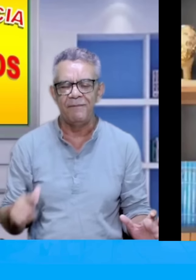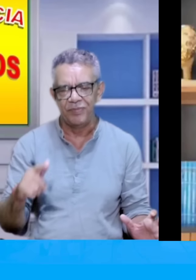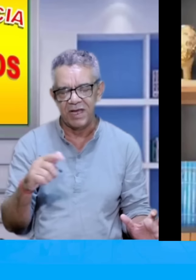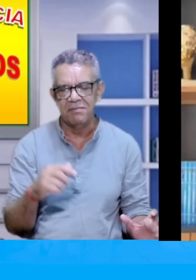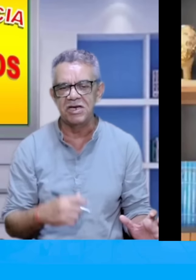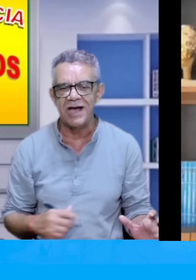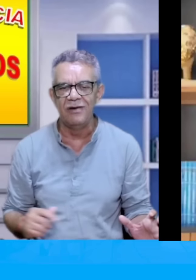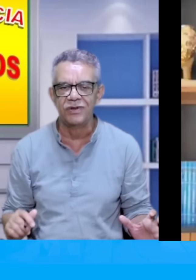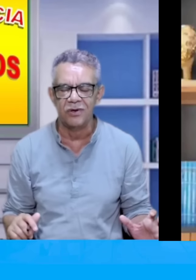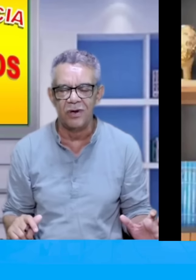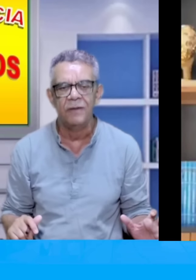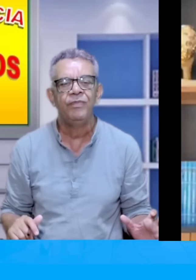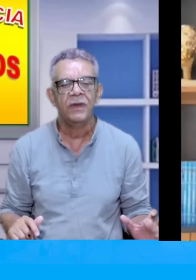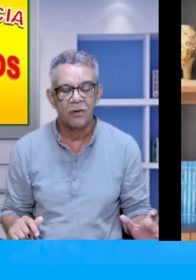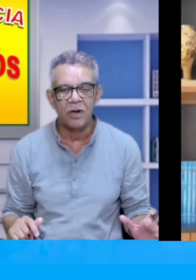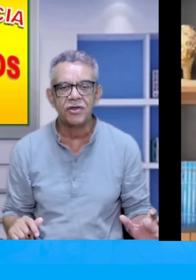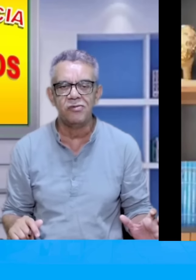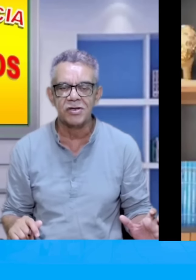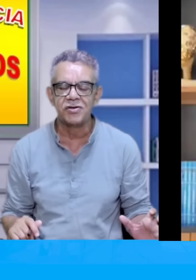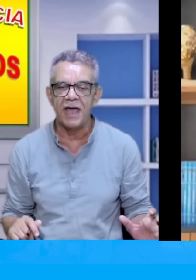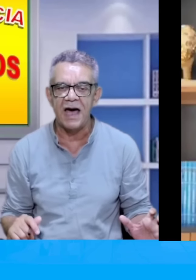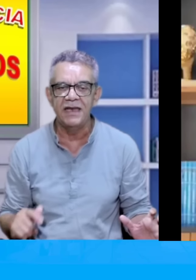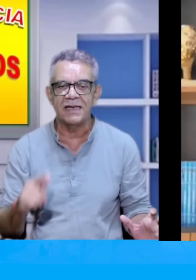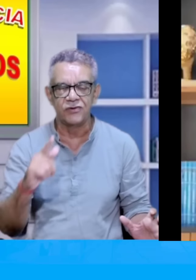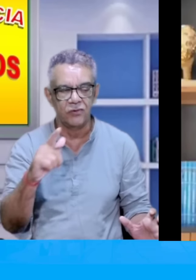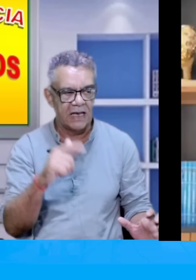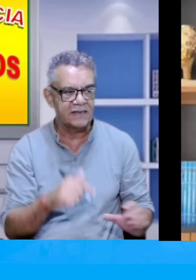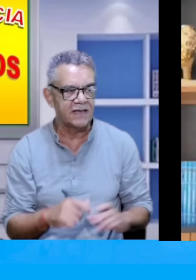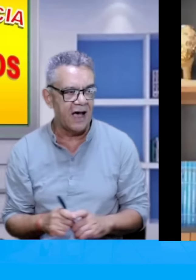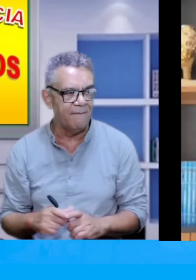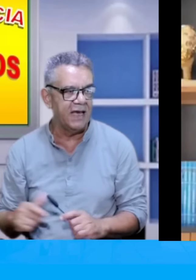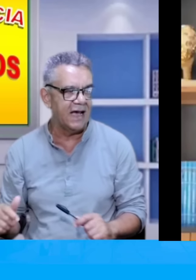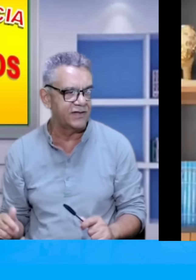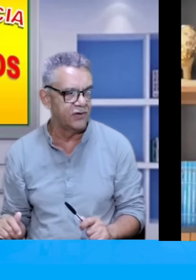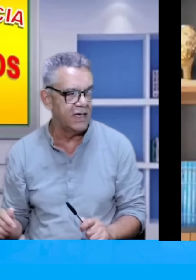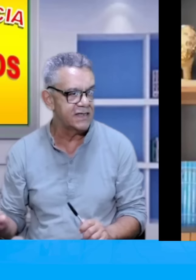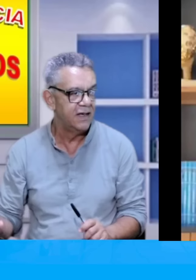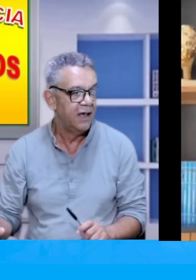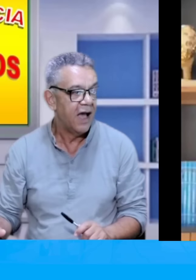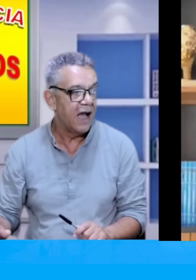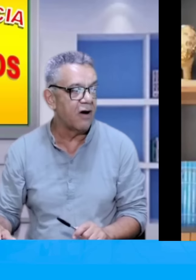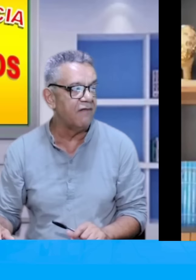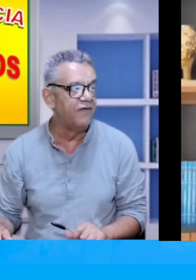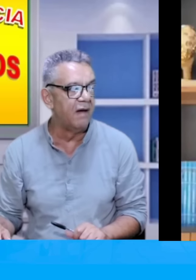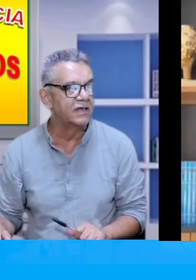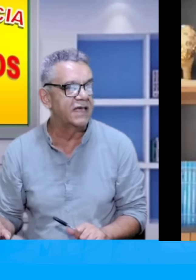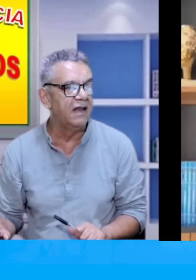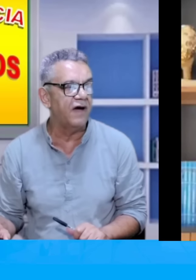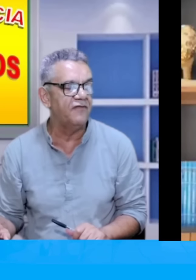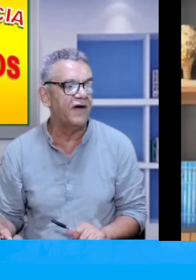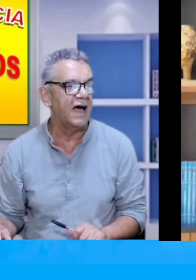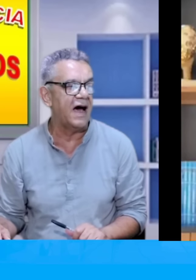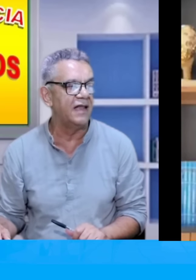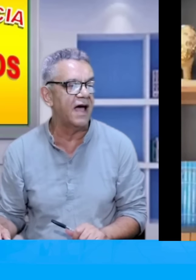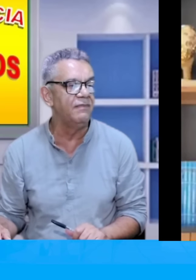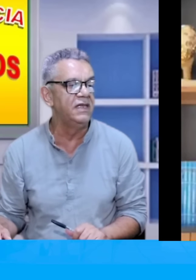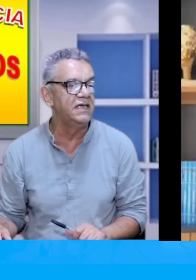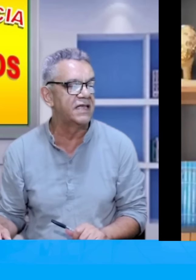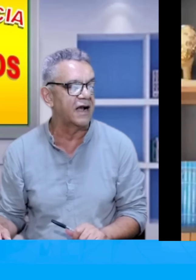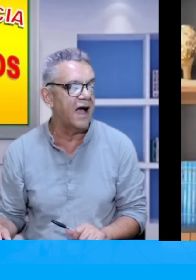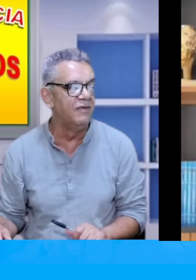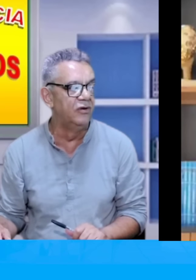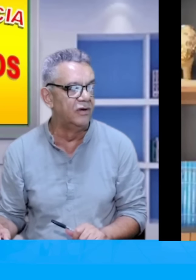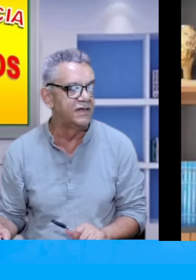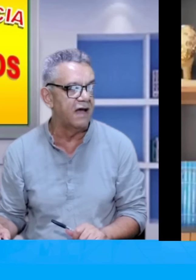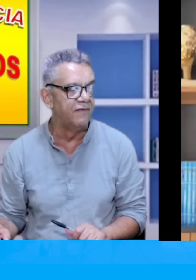Gilmar também já lutou contra o Bolsonaro e as suas aberrações. Agora vamos que ele vai falar da